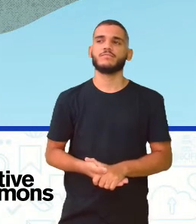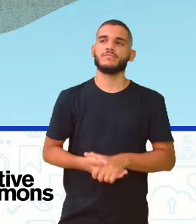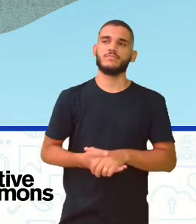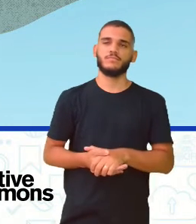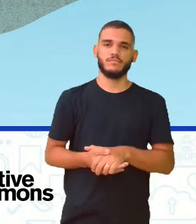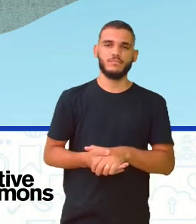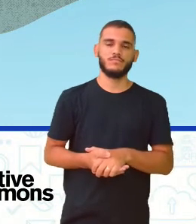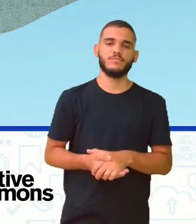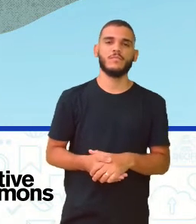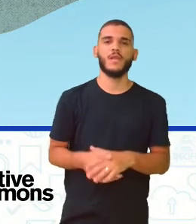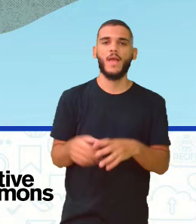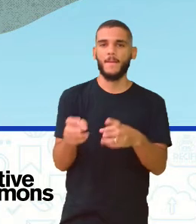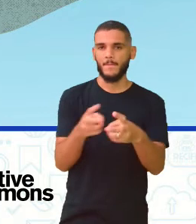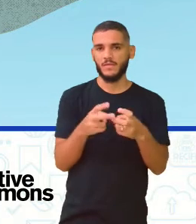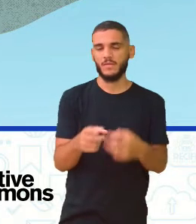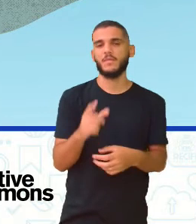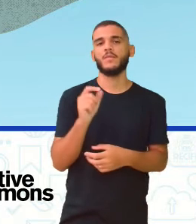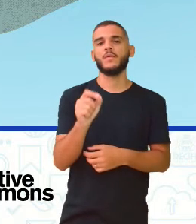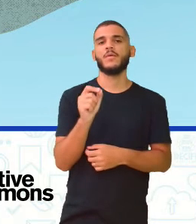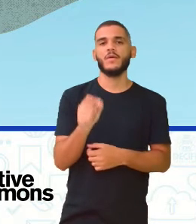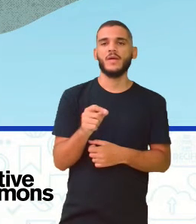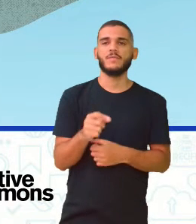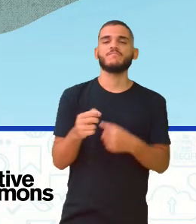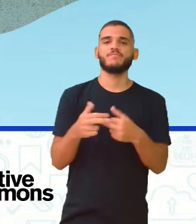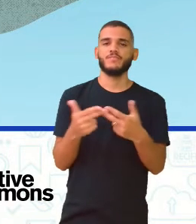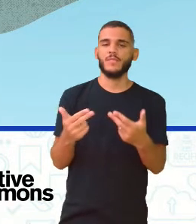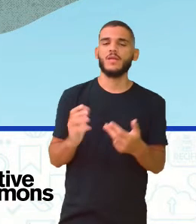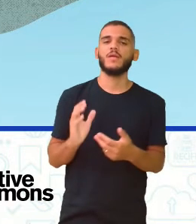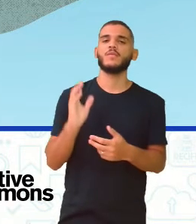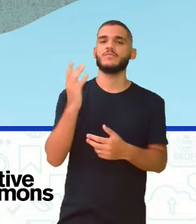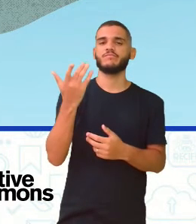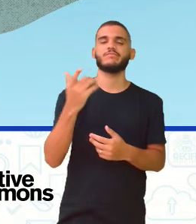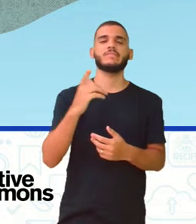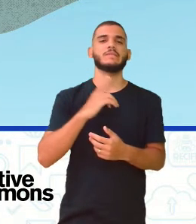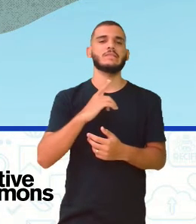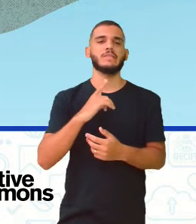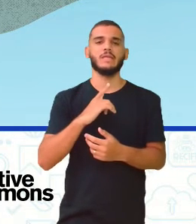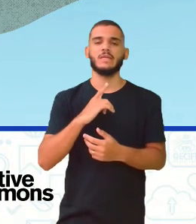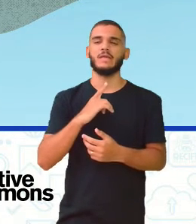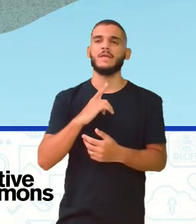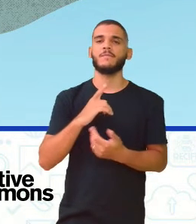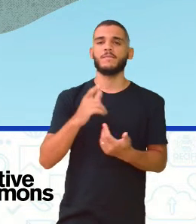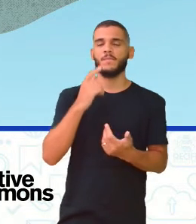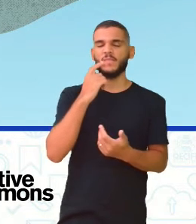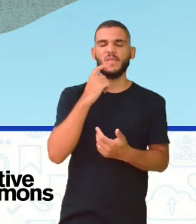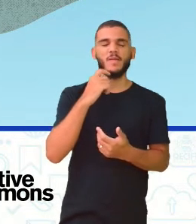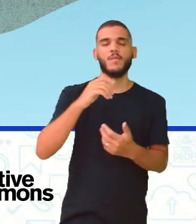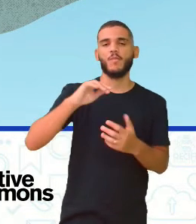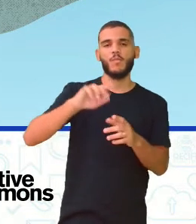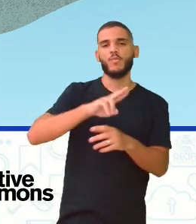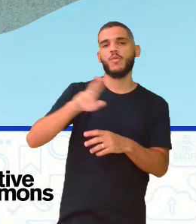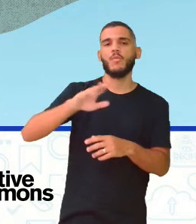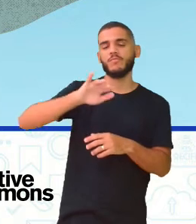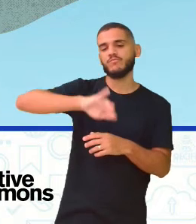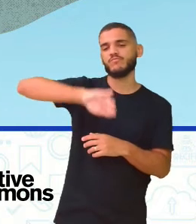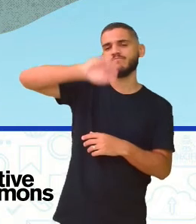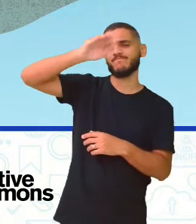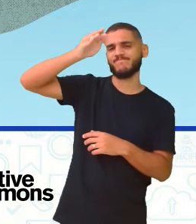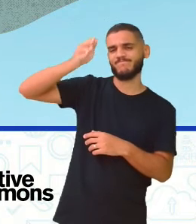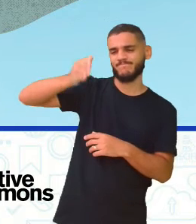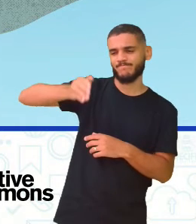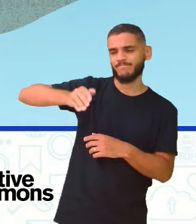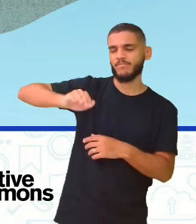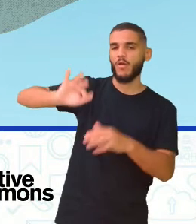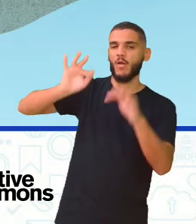alguma abertura, né? Também tem aqueles chamados os morros testemunhos, né? Temos uma